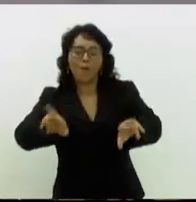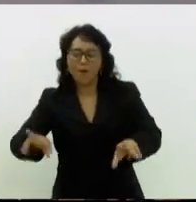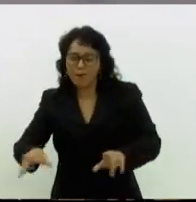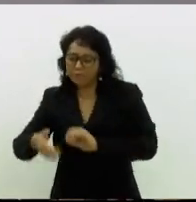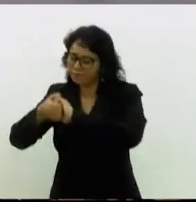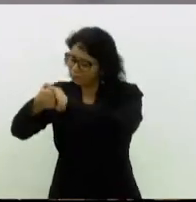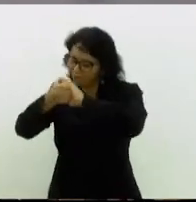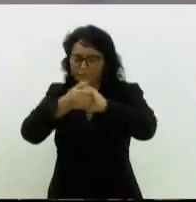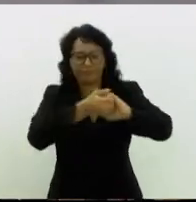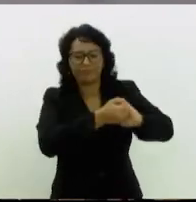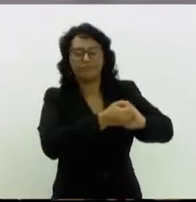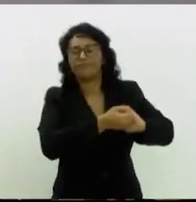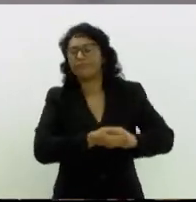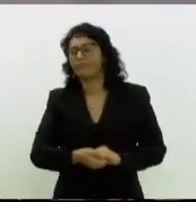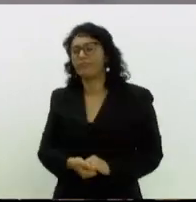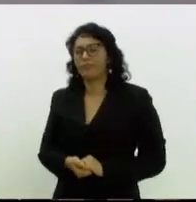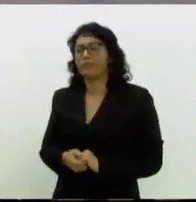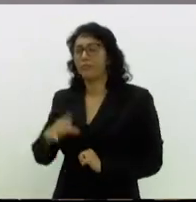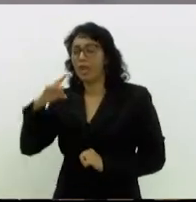aqui deputada